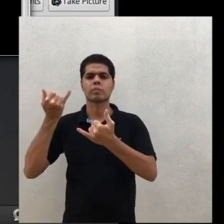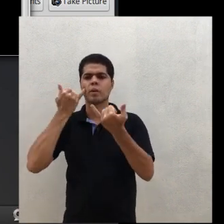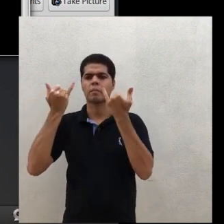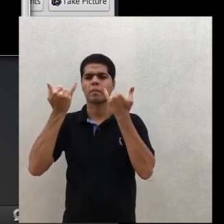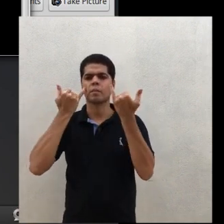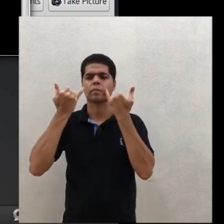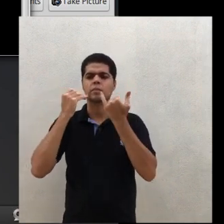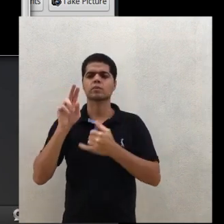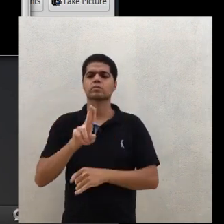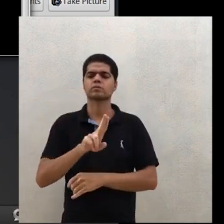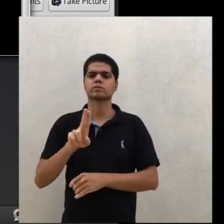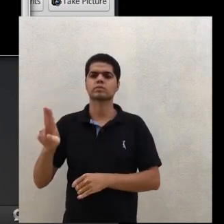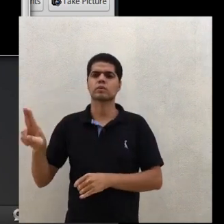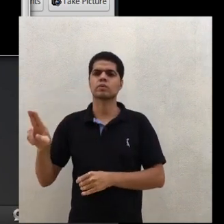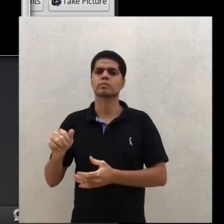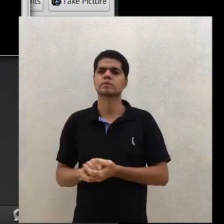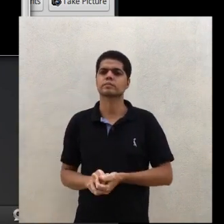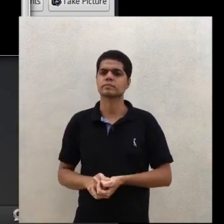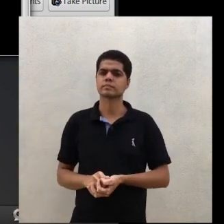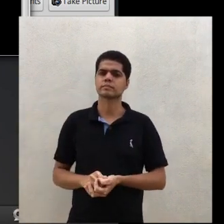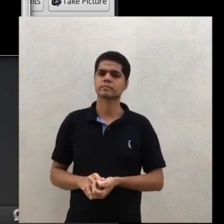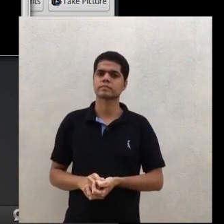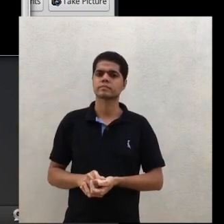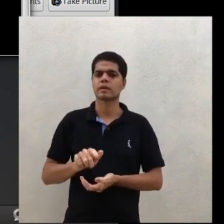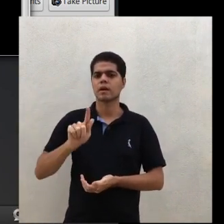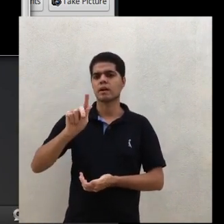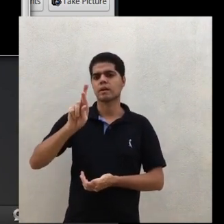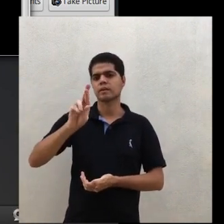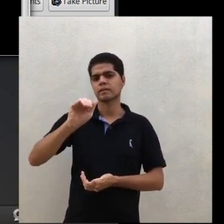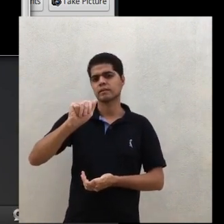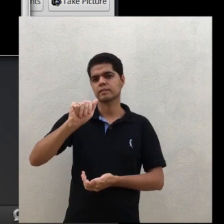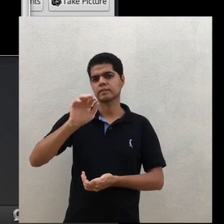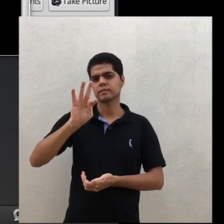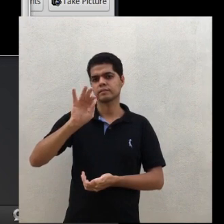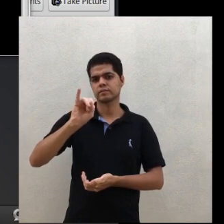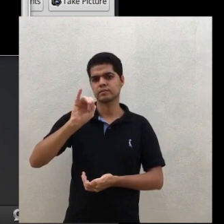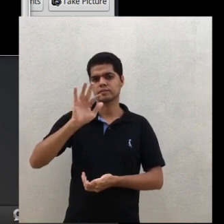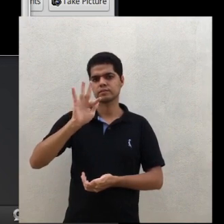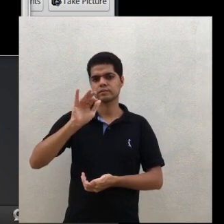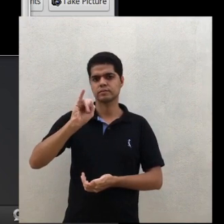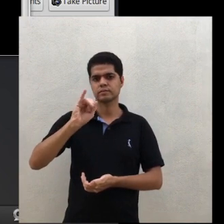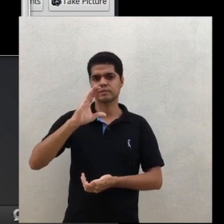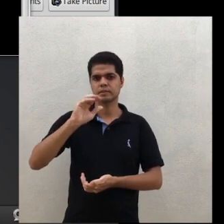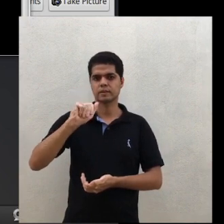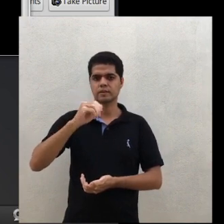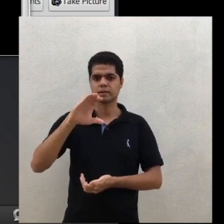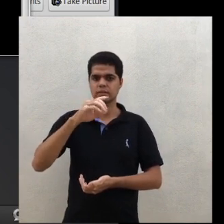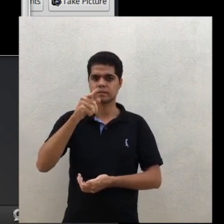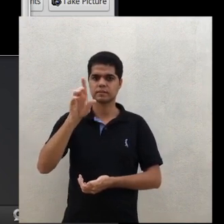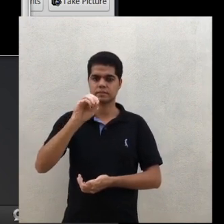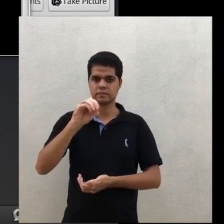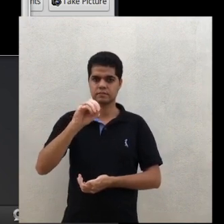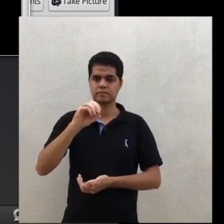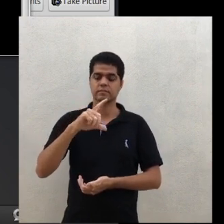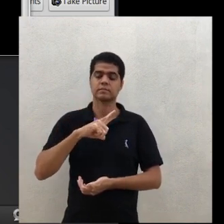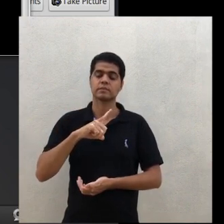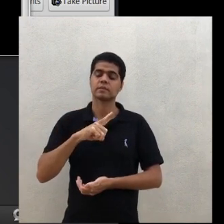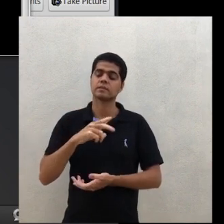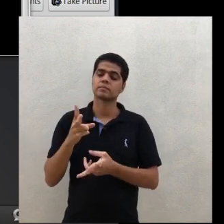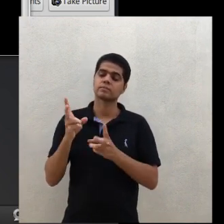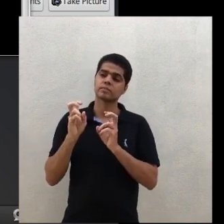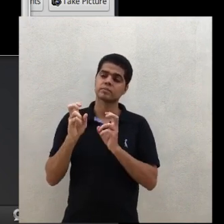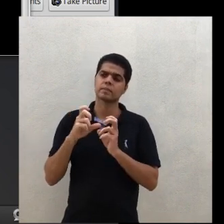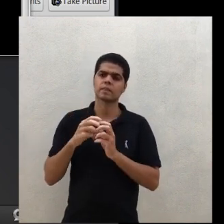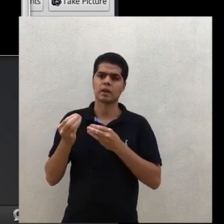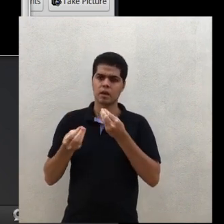gratificação.fcl. Quando eu faço isso, o JFuzzyLogic, ele vai analisar para mim, deixa eu só